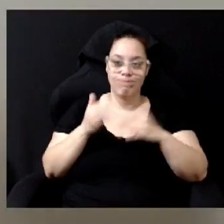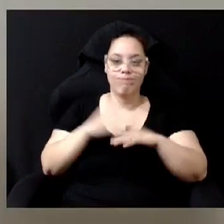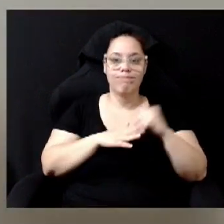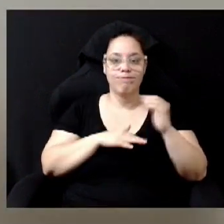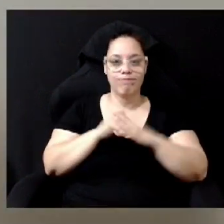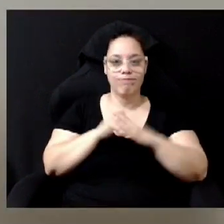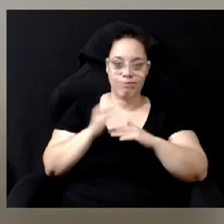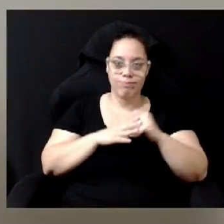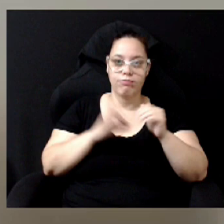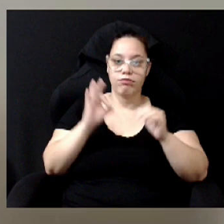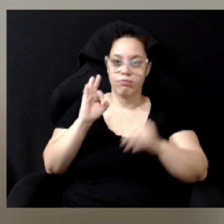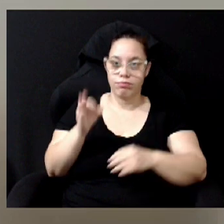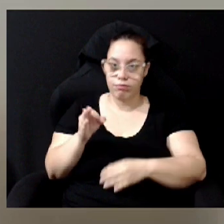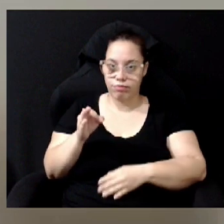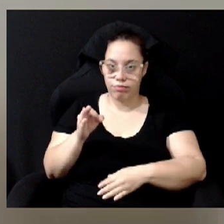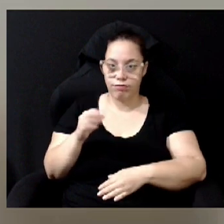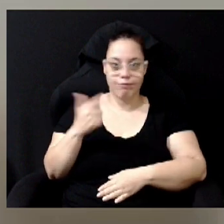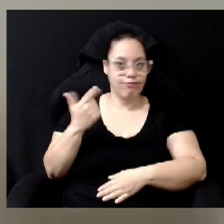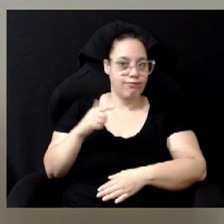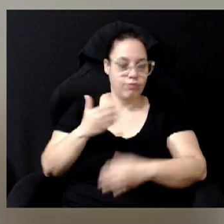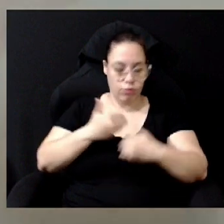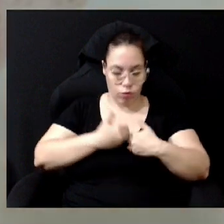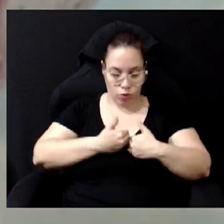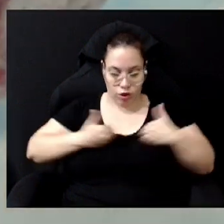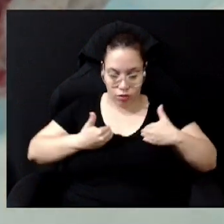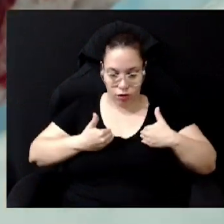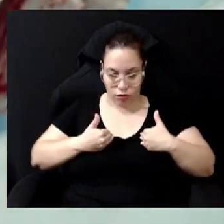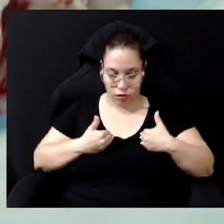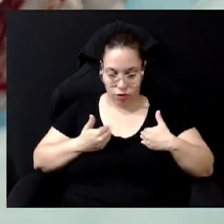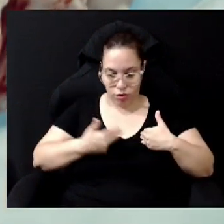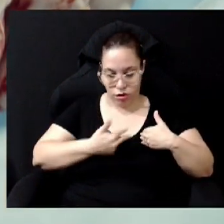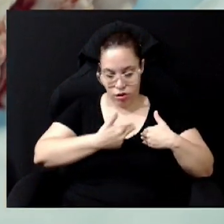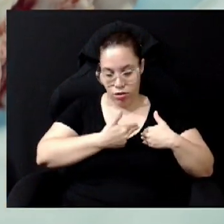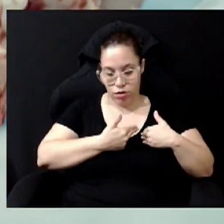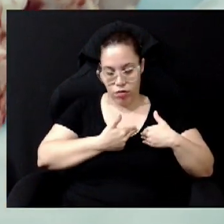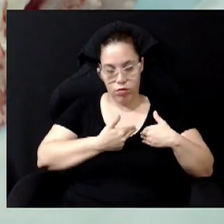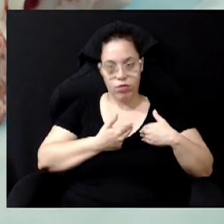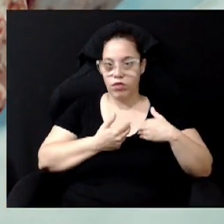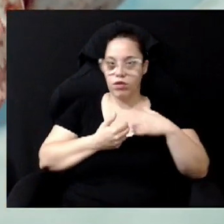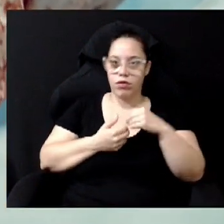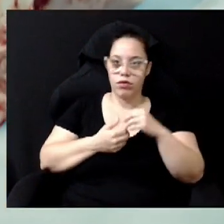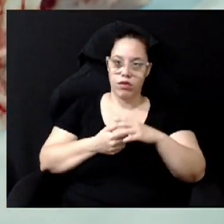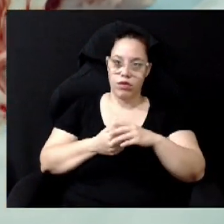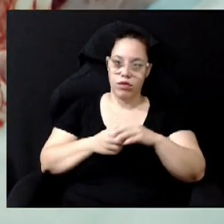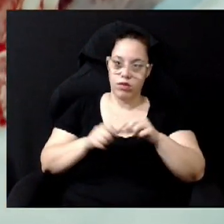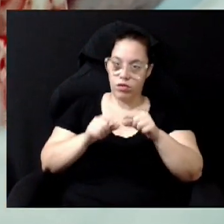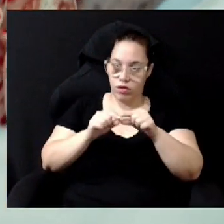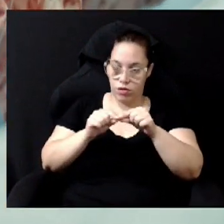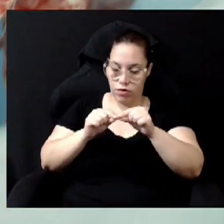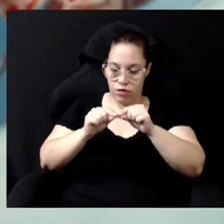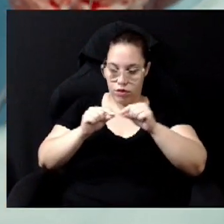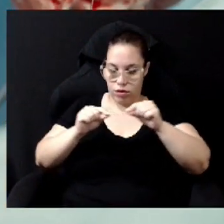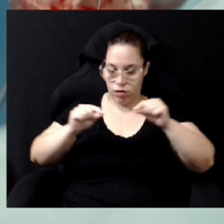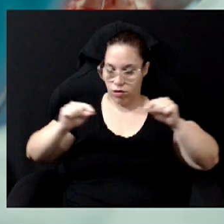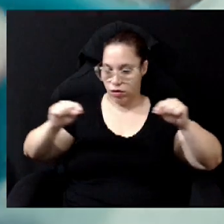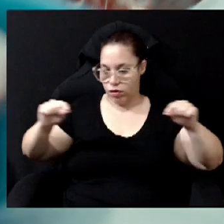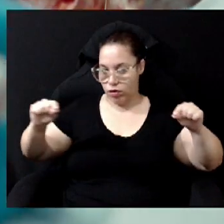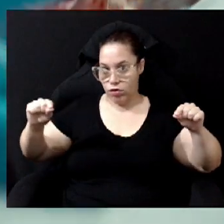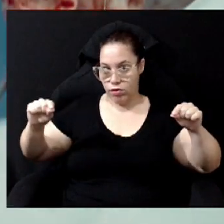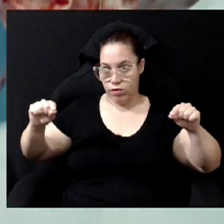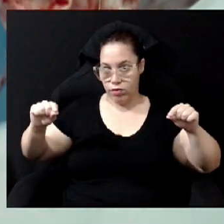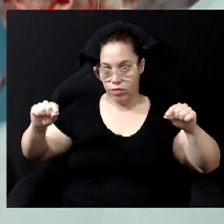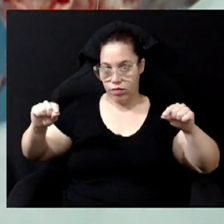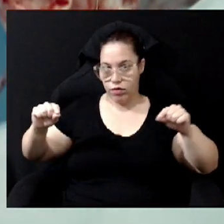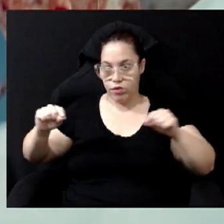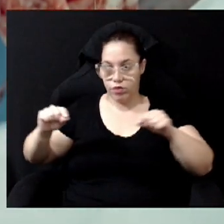efetivo, que não precisa abrir o peito. Nós entramos com um dispositivo através de uma artéria na região da virilha,